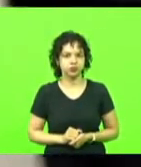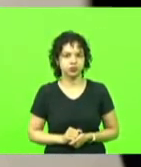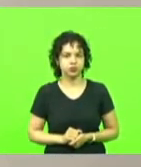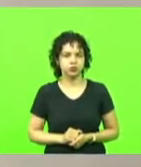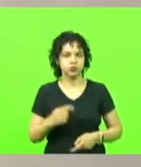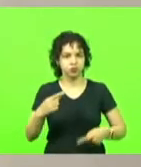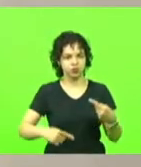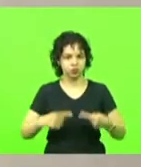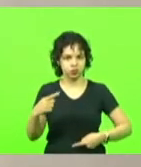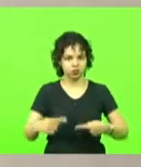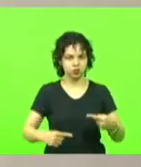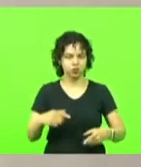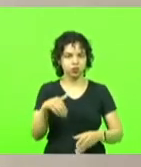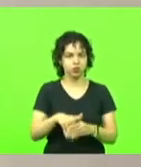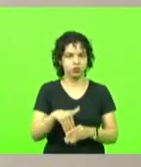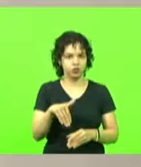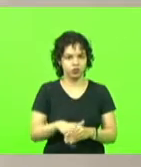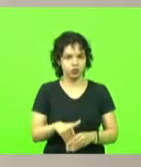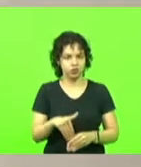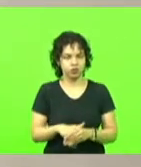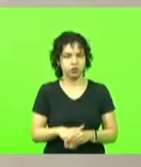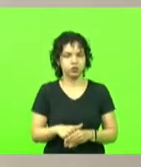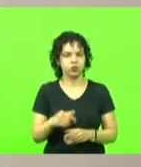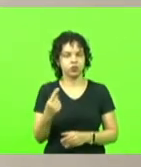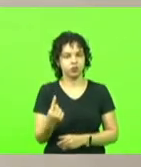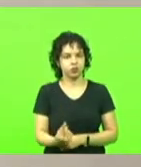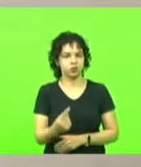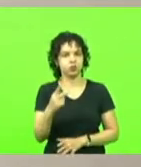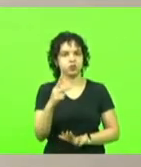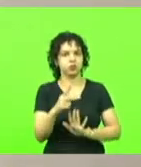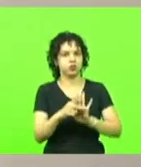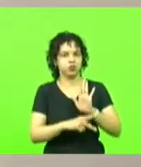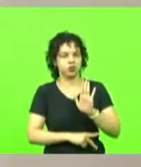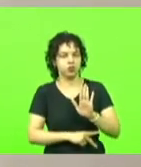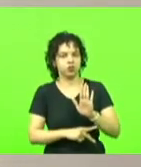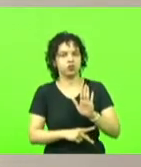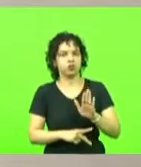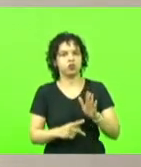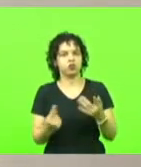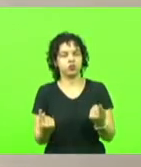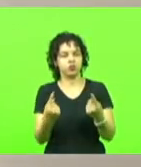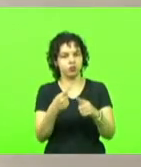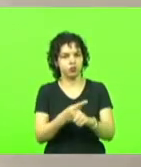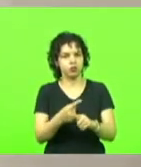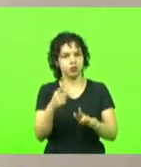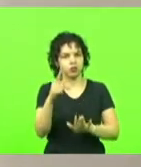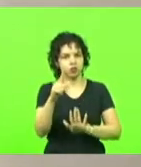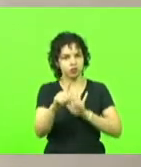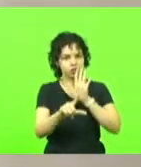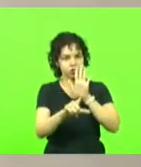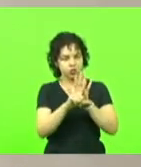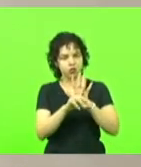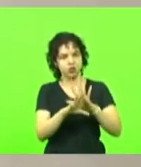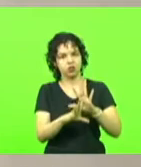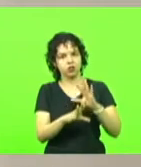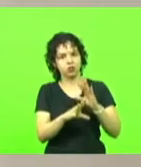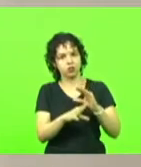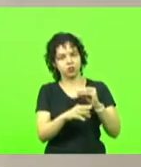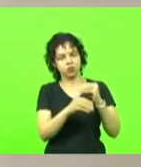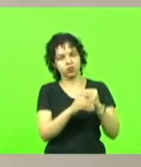Discussão e votação em turno único do projeto de conversão da lei de medida